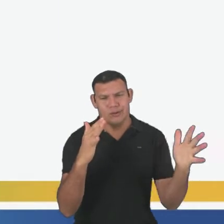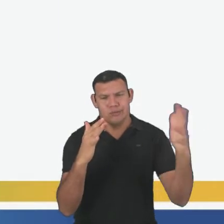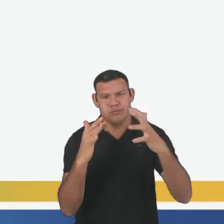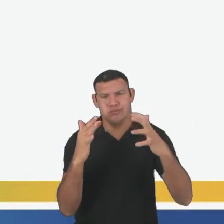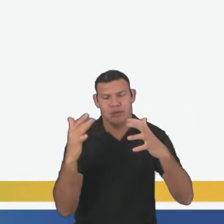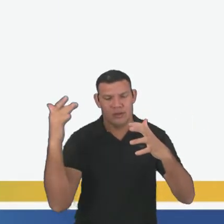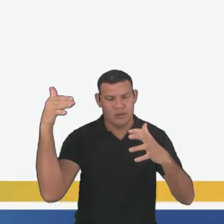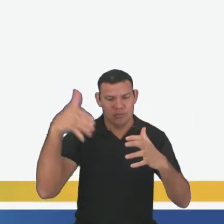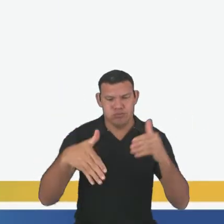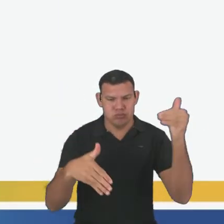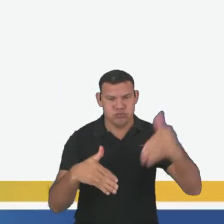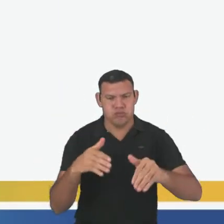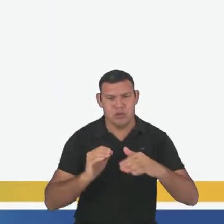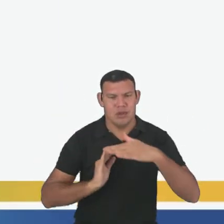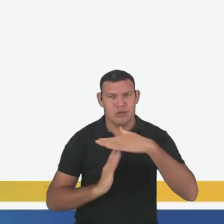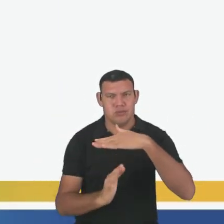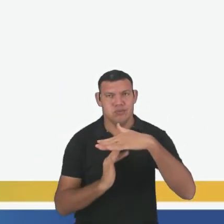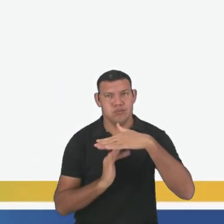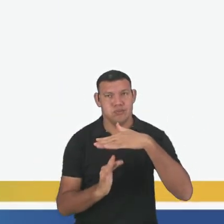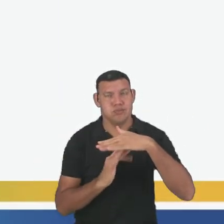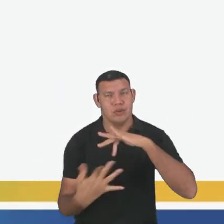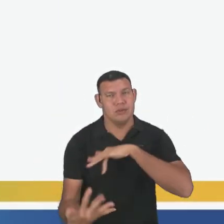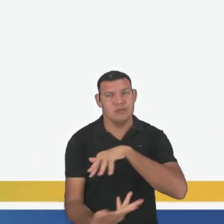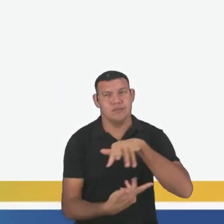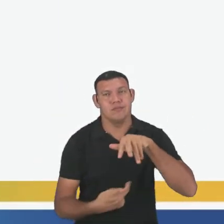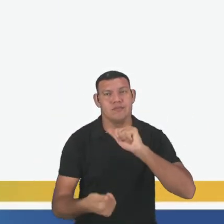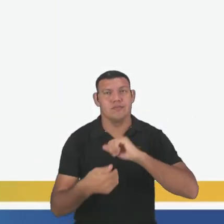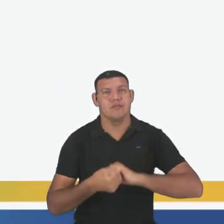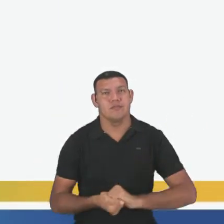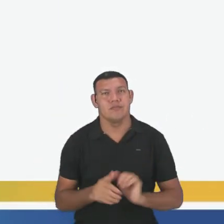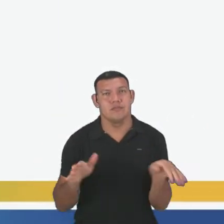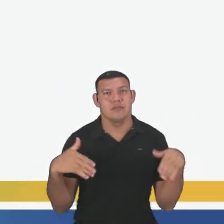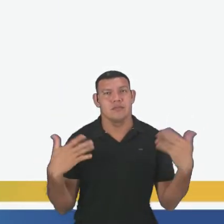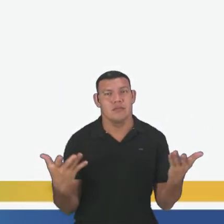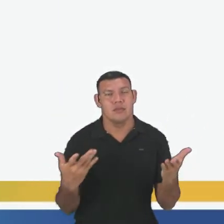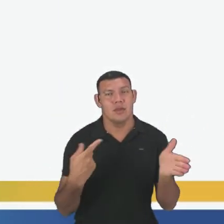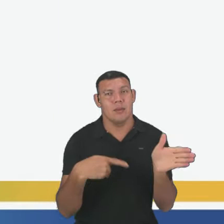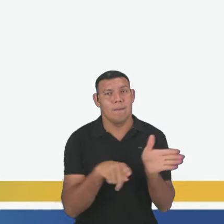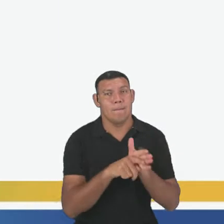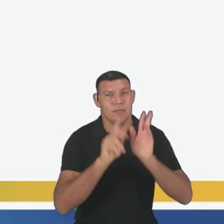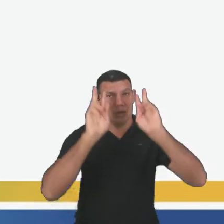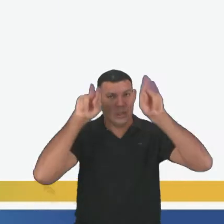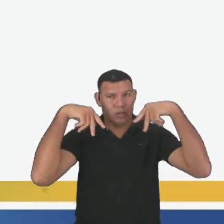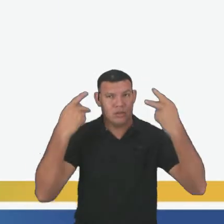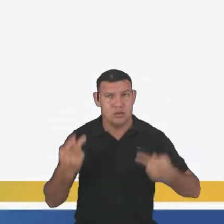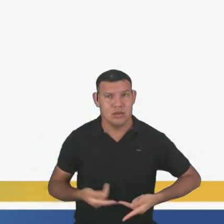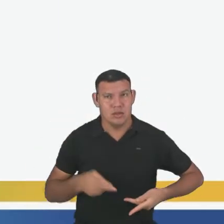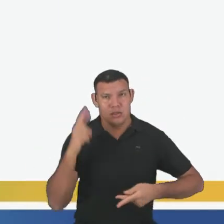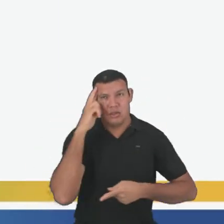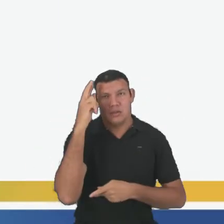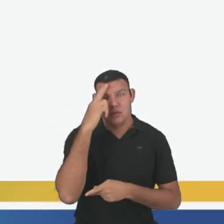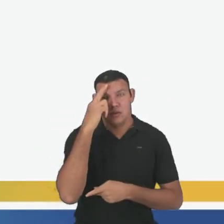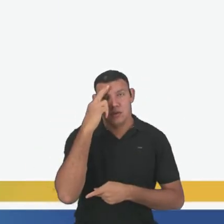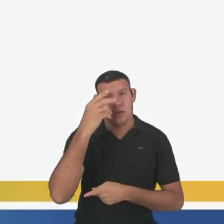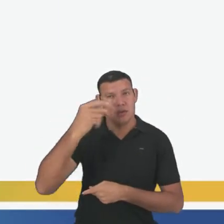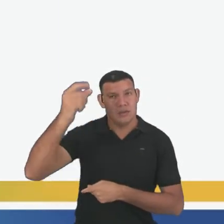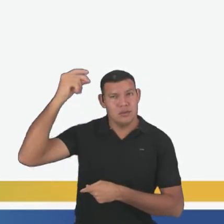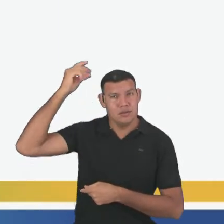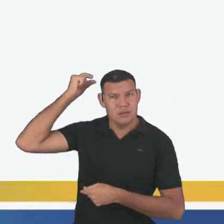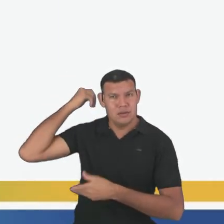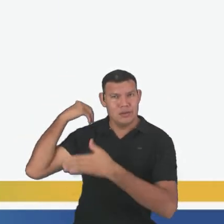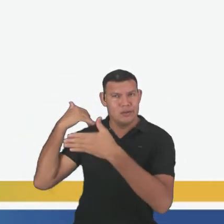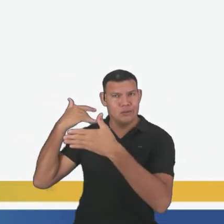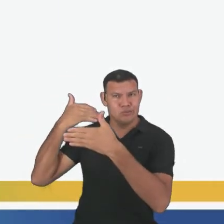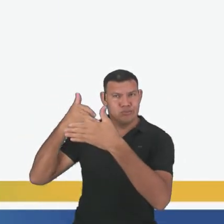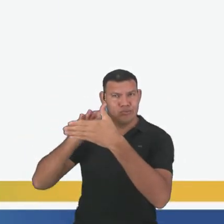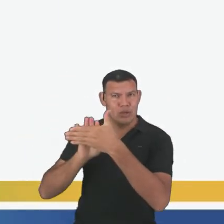movimentos migratórios pelo mundo. Então, eles fazem parte da história da humanidade desde a pré-história. Ao longo do tempo